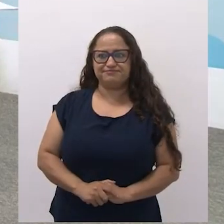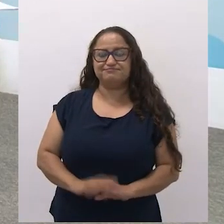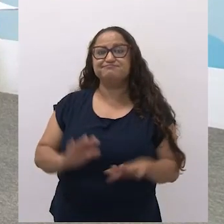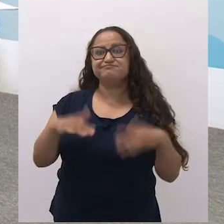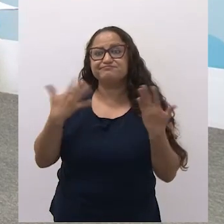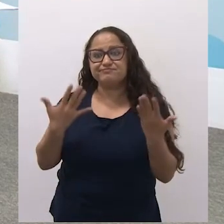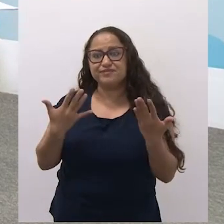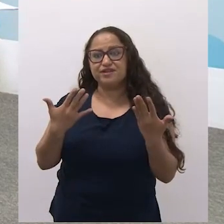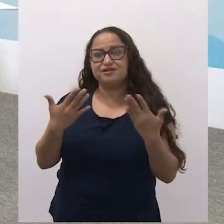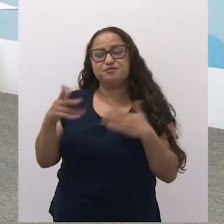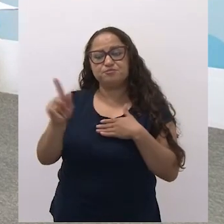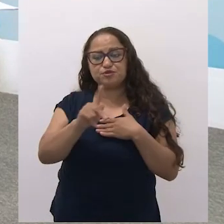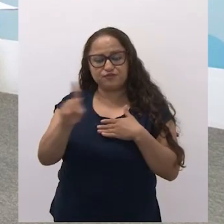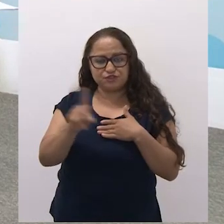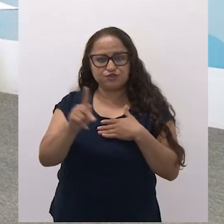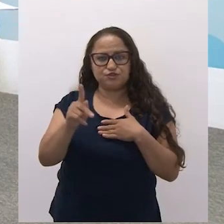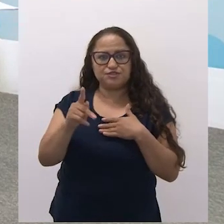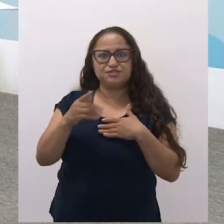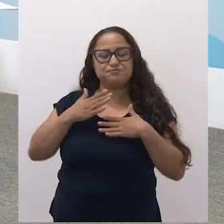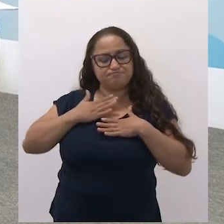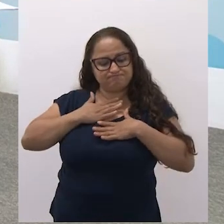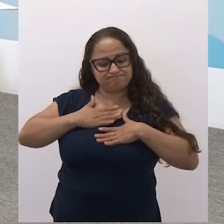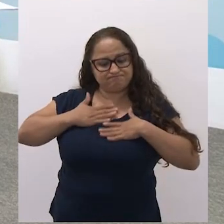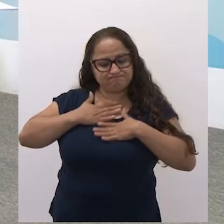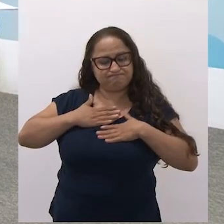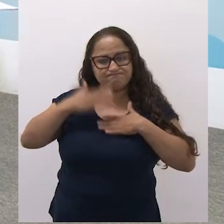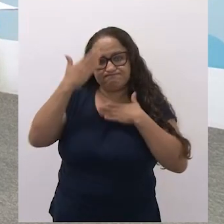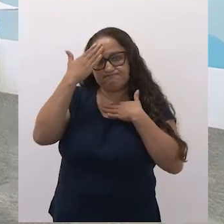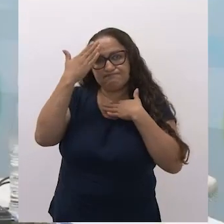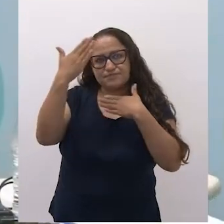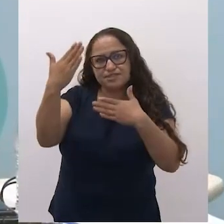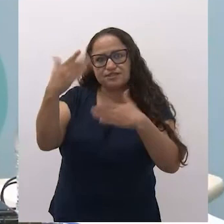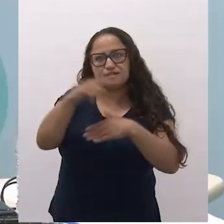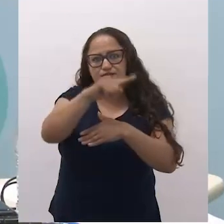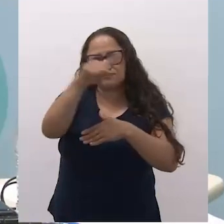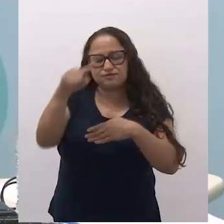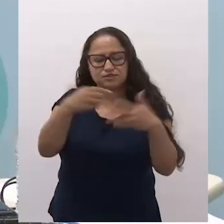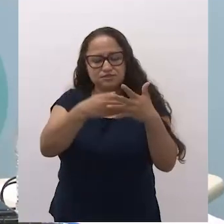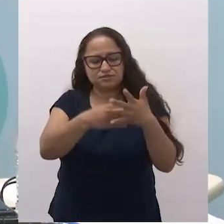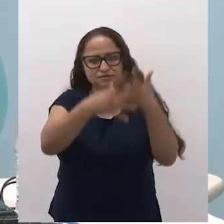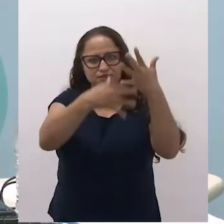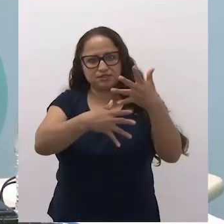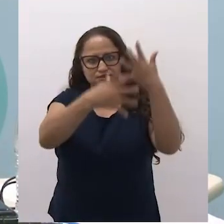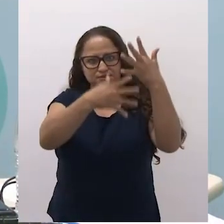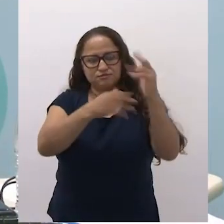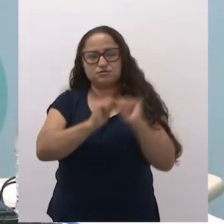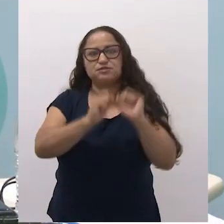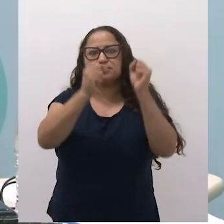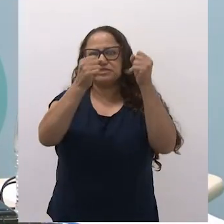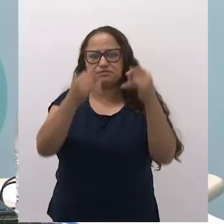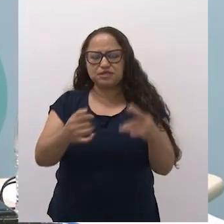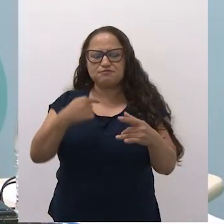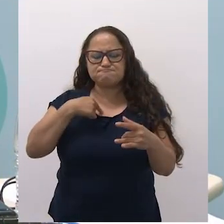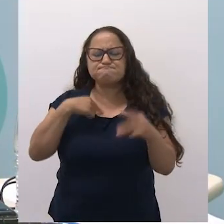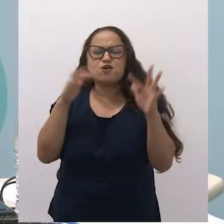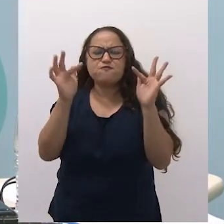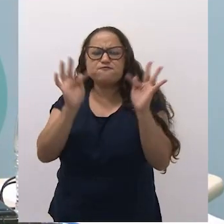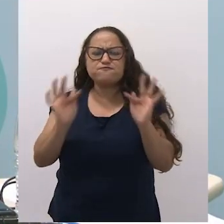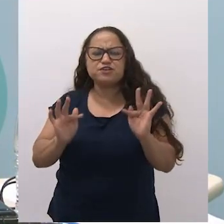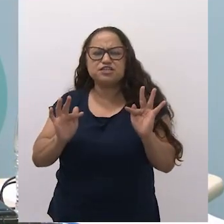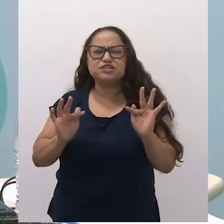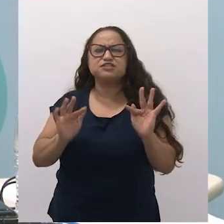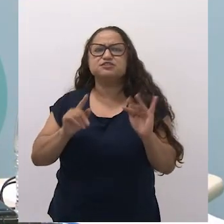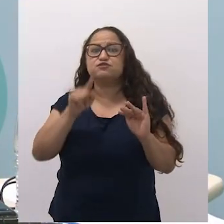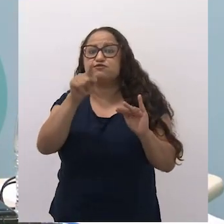Sandra, professores, eu gostaria mais uma vez de agradecer a todas as interações, dizer que eu fico muito feliz quando